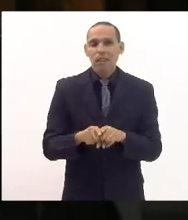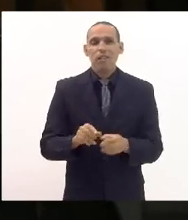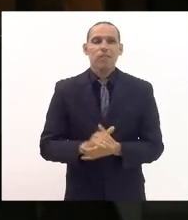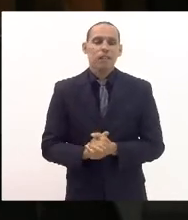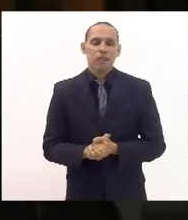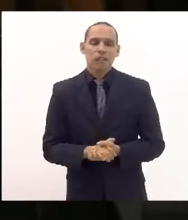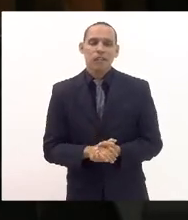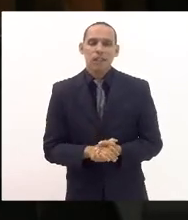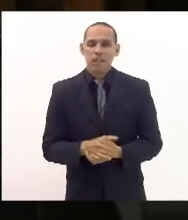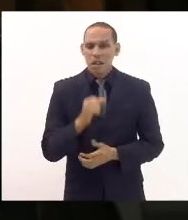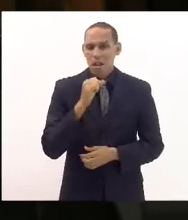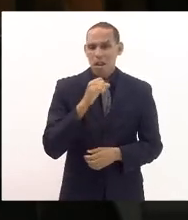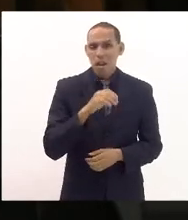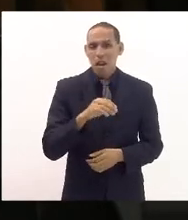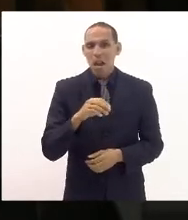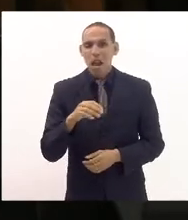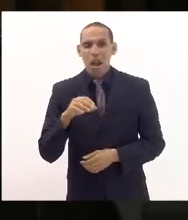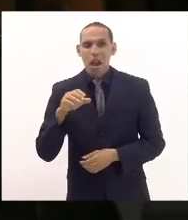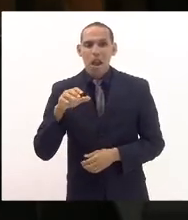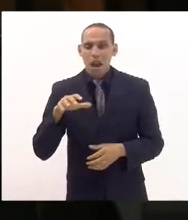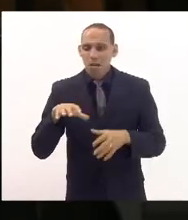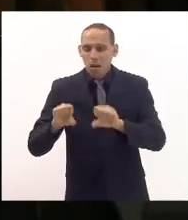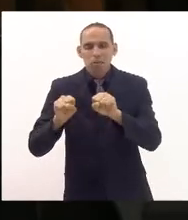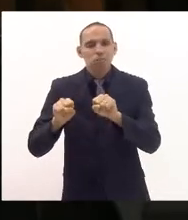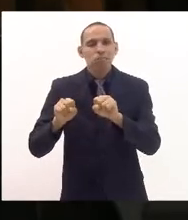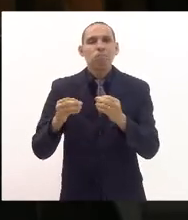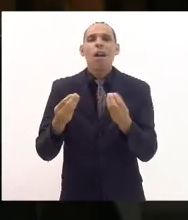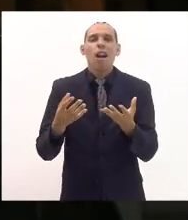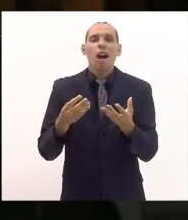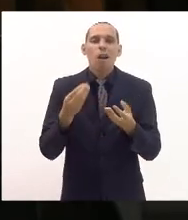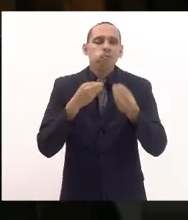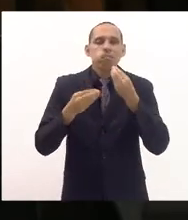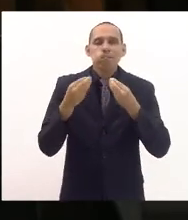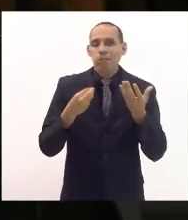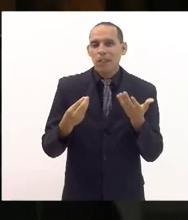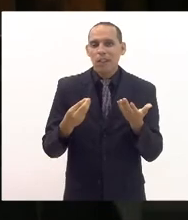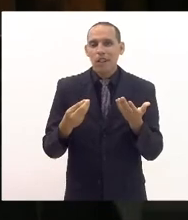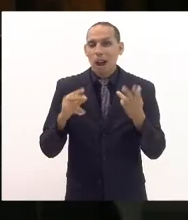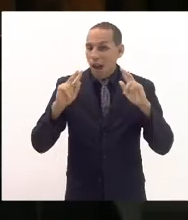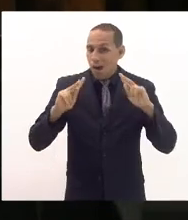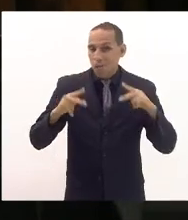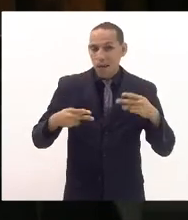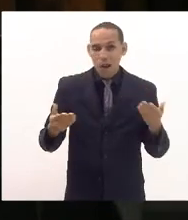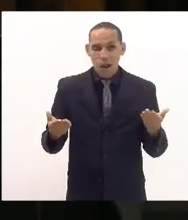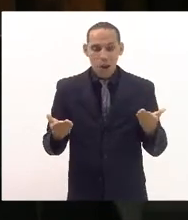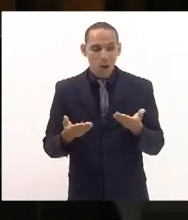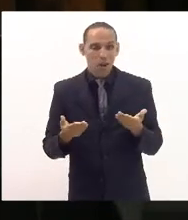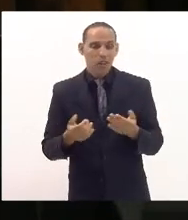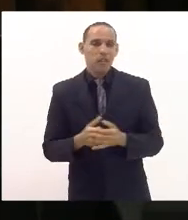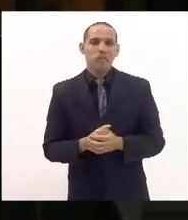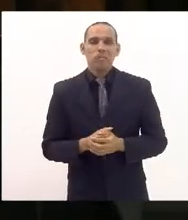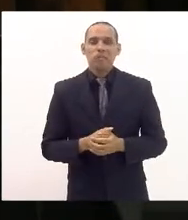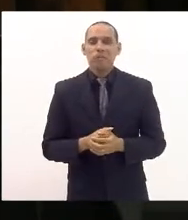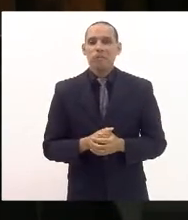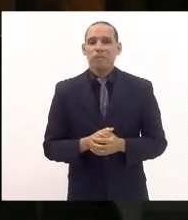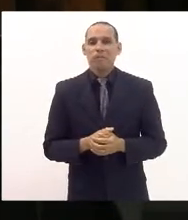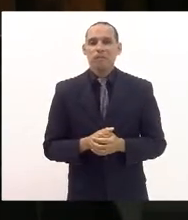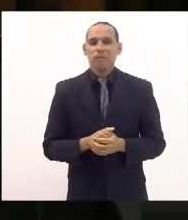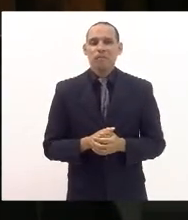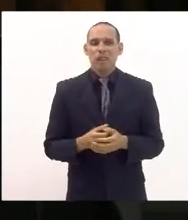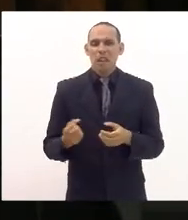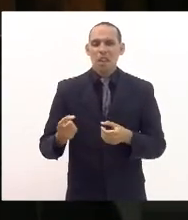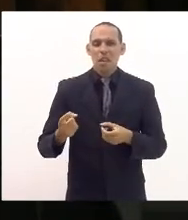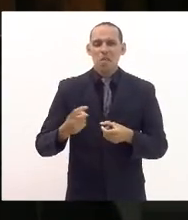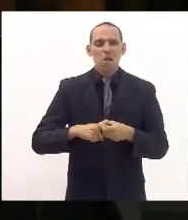Matão Matão para comer o ser humano nos tempos atuais e volto a